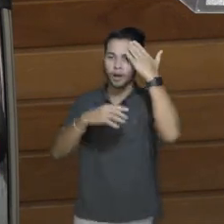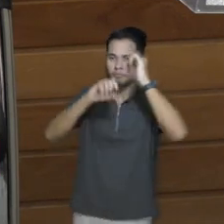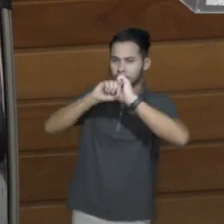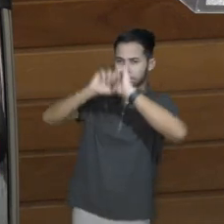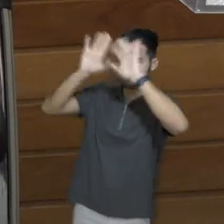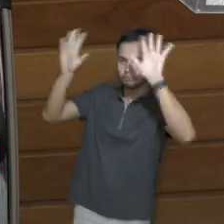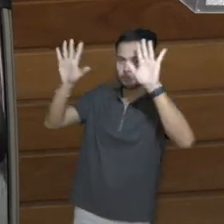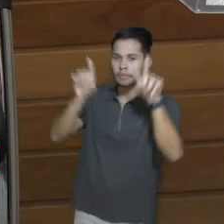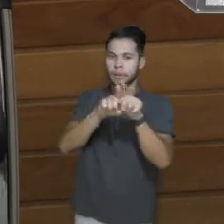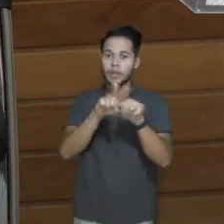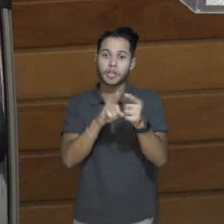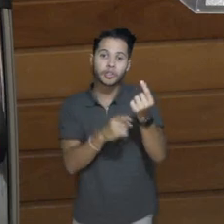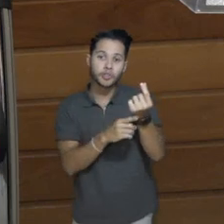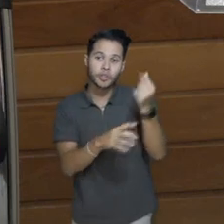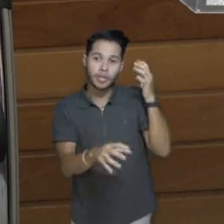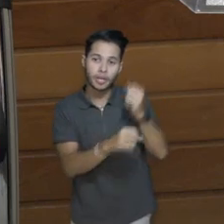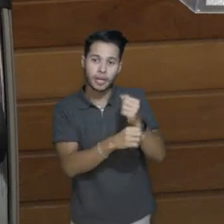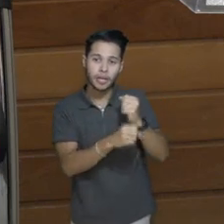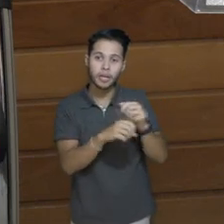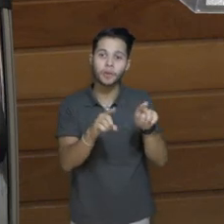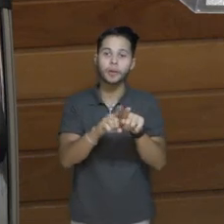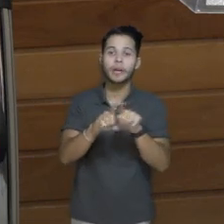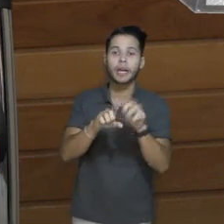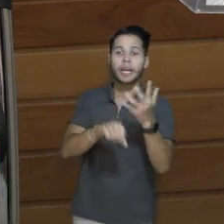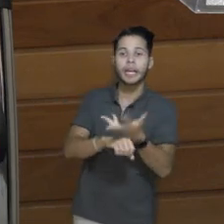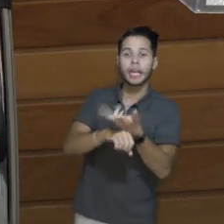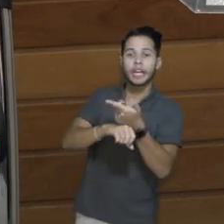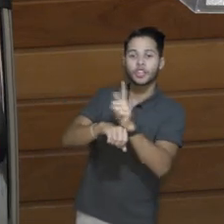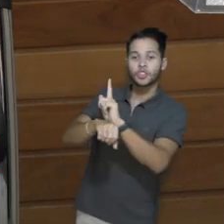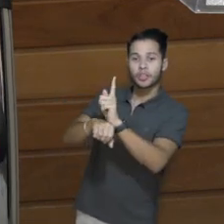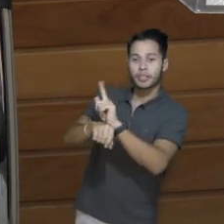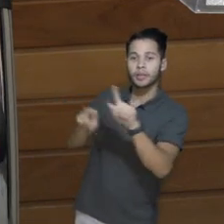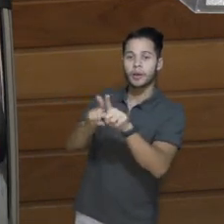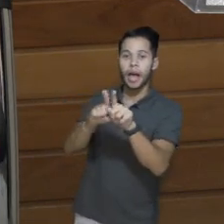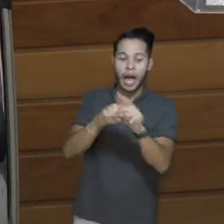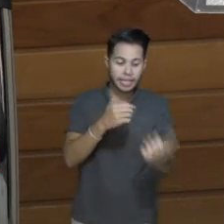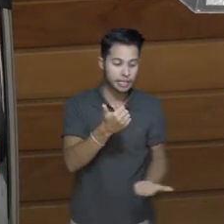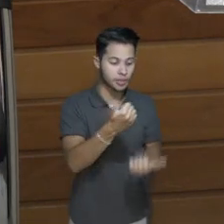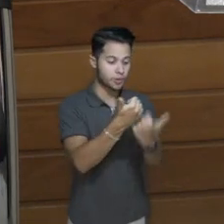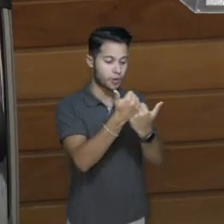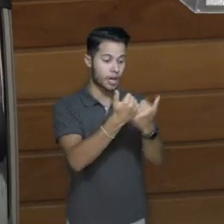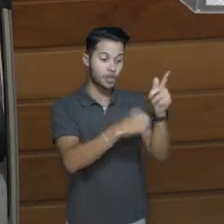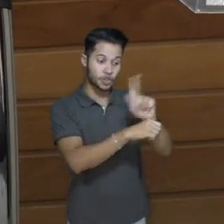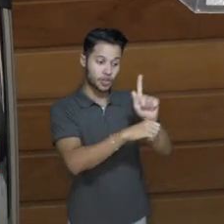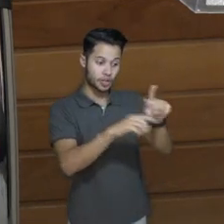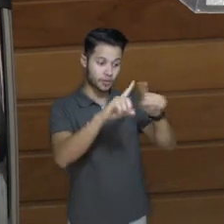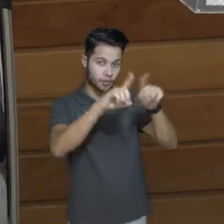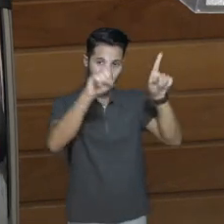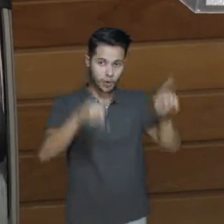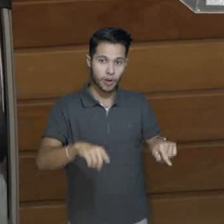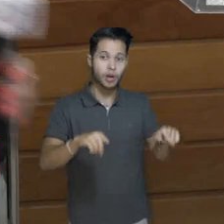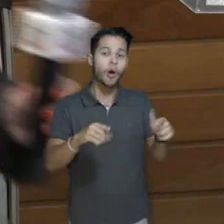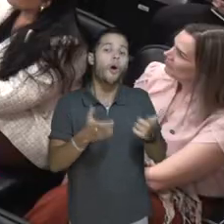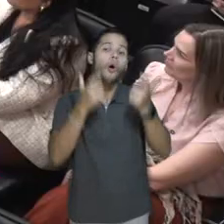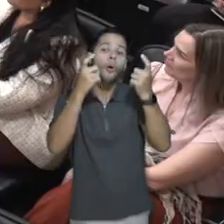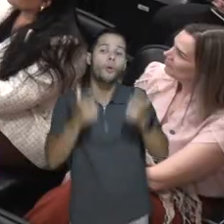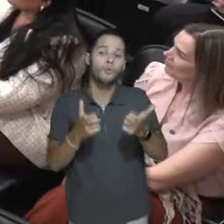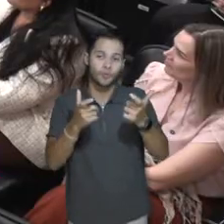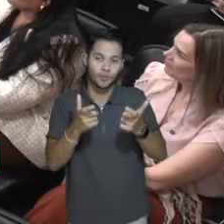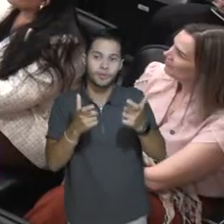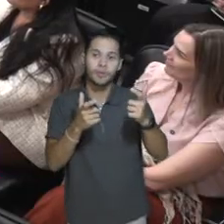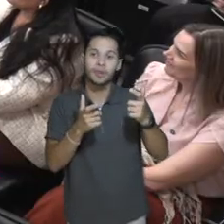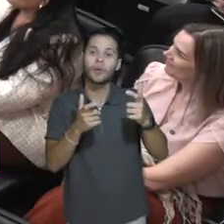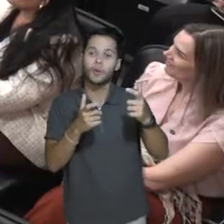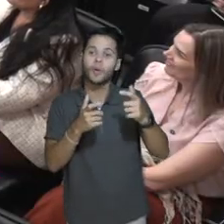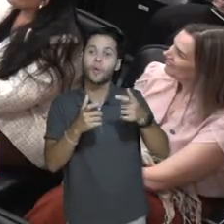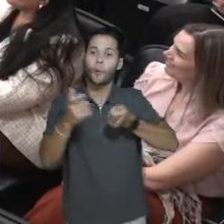eficiência da gestão Assessoria ao gestor é feita pela atualmente Controladoria Geral de estado e esse